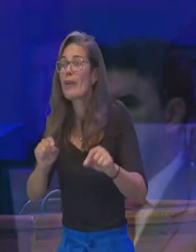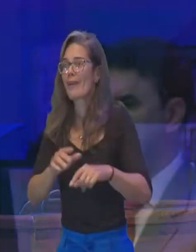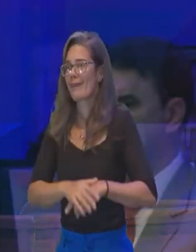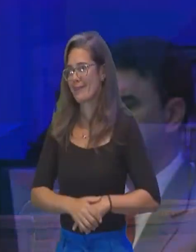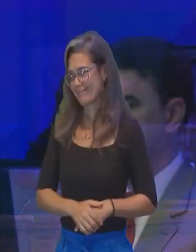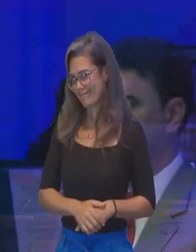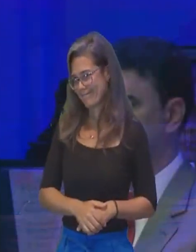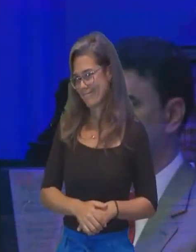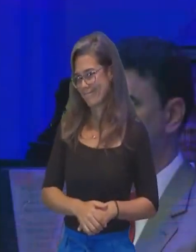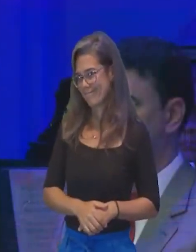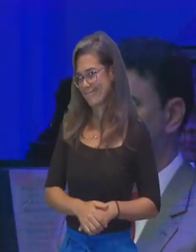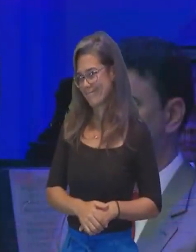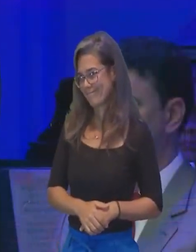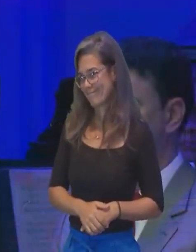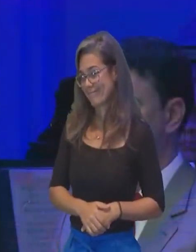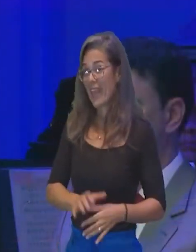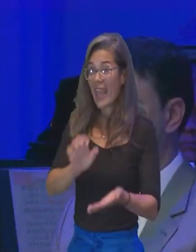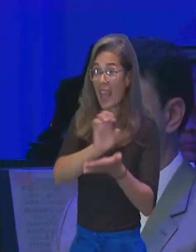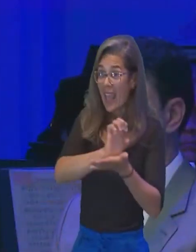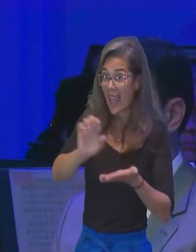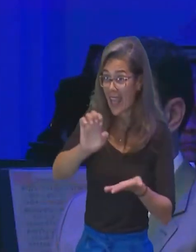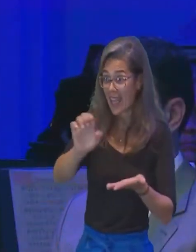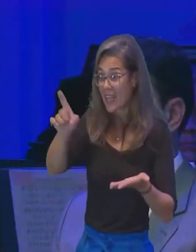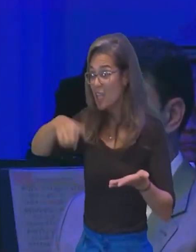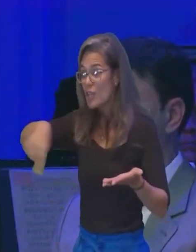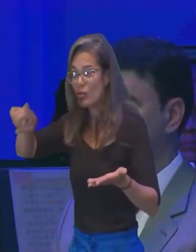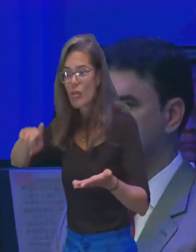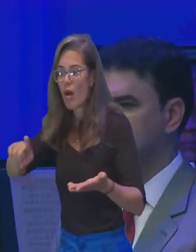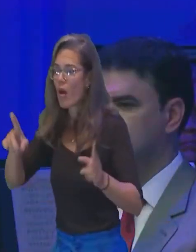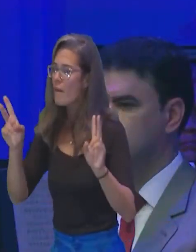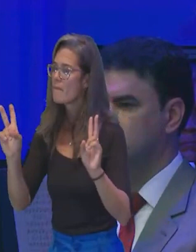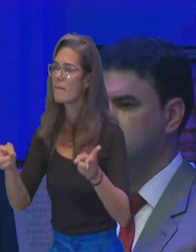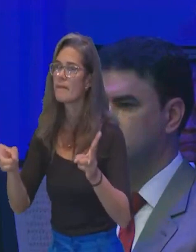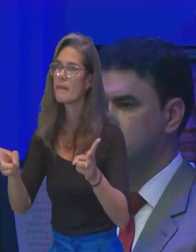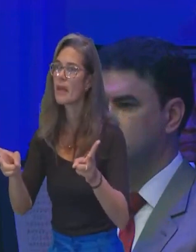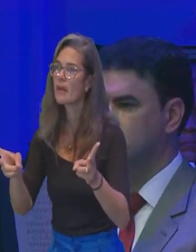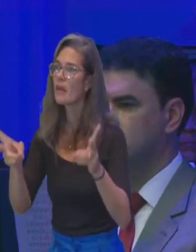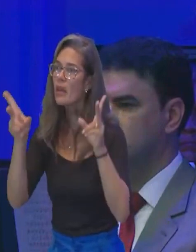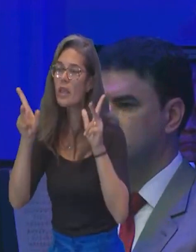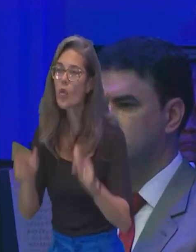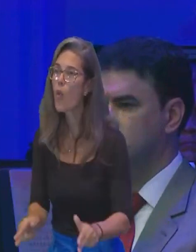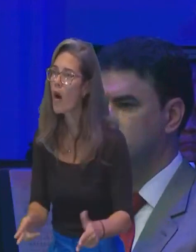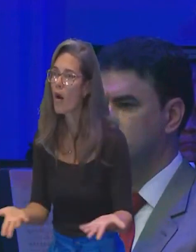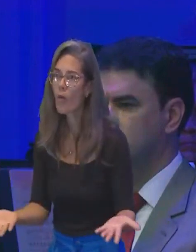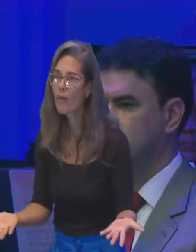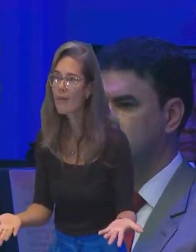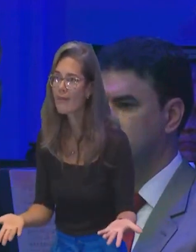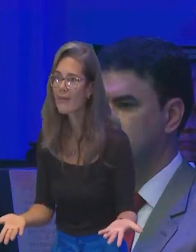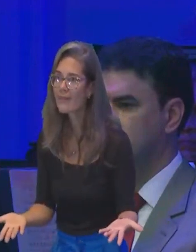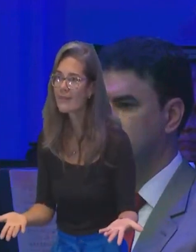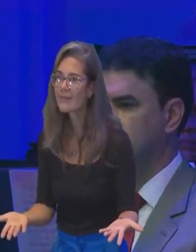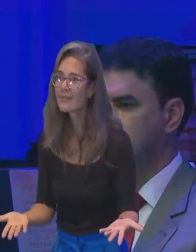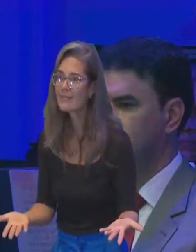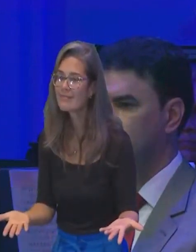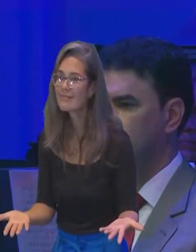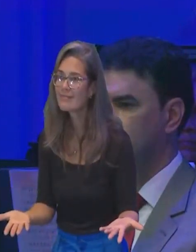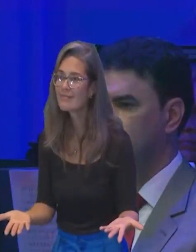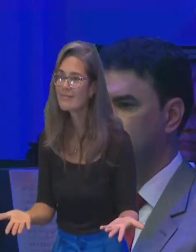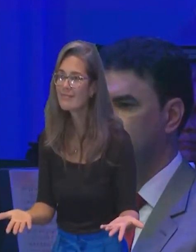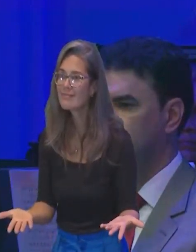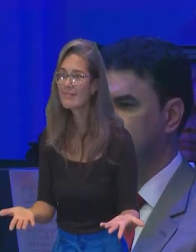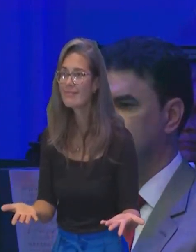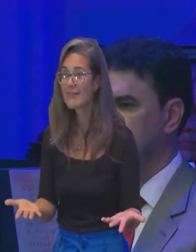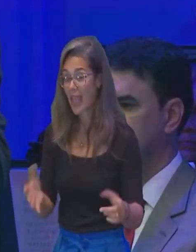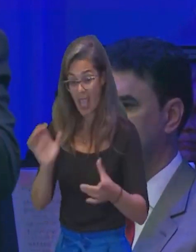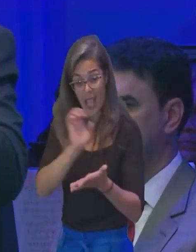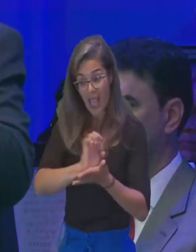sujeito às mesmas paixões do que nós. Ele era vulnerável, como eu sou e como você é também, queridos.